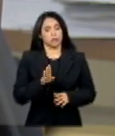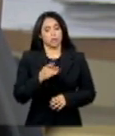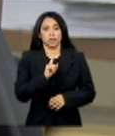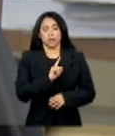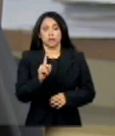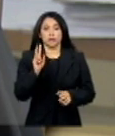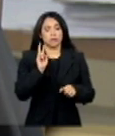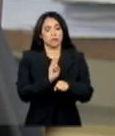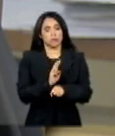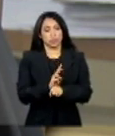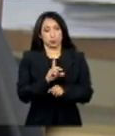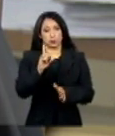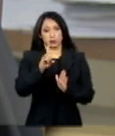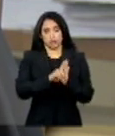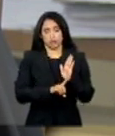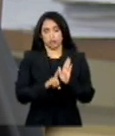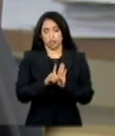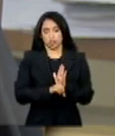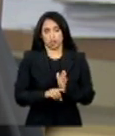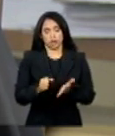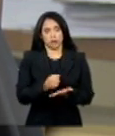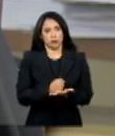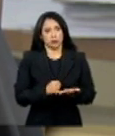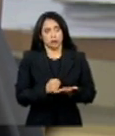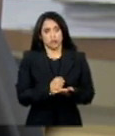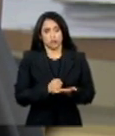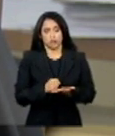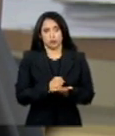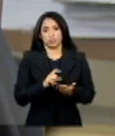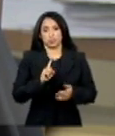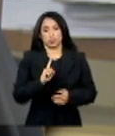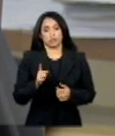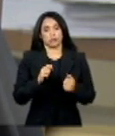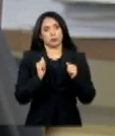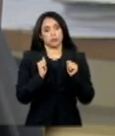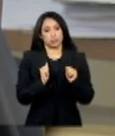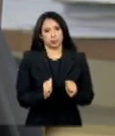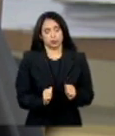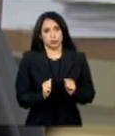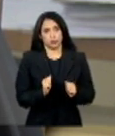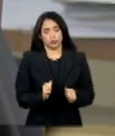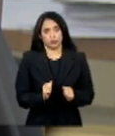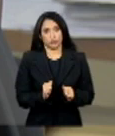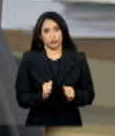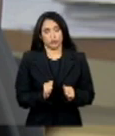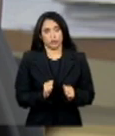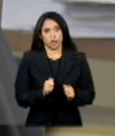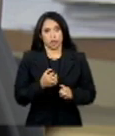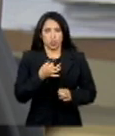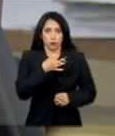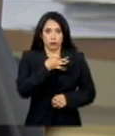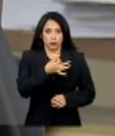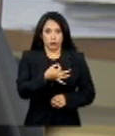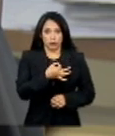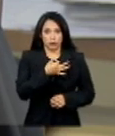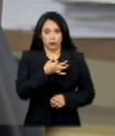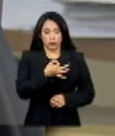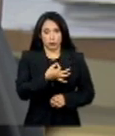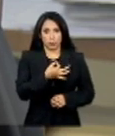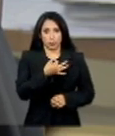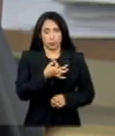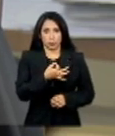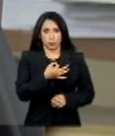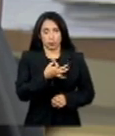de maneira ótima não será necessária na hipótese de existirem